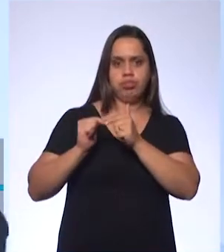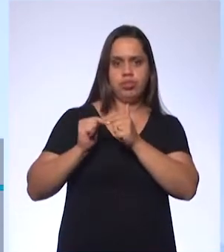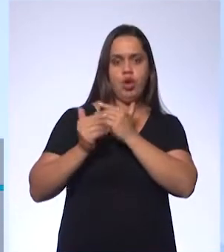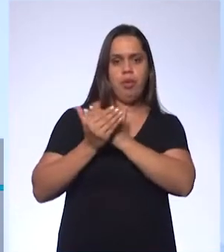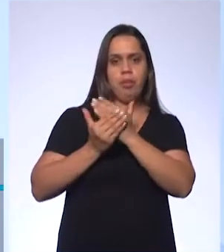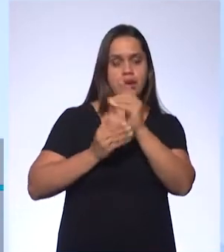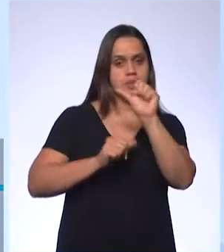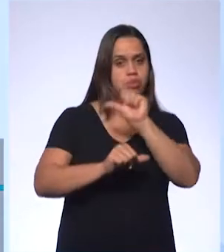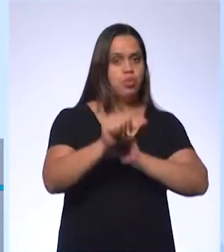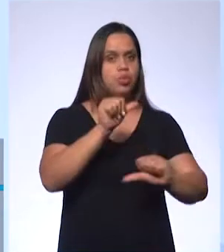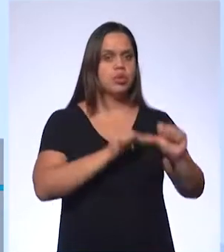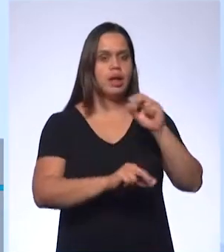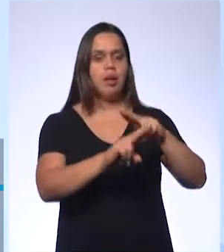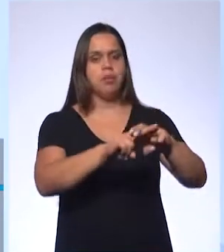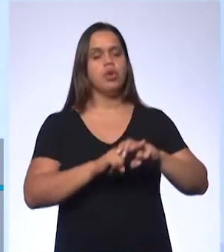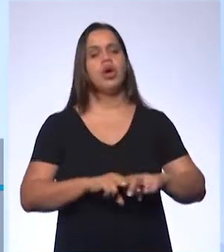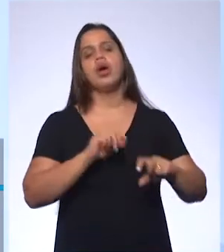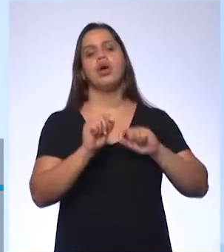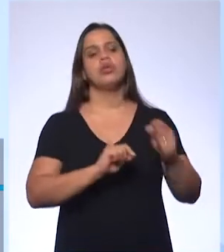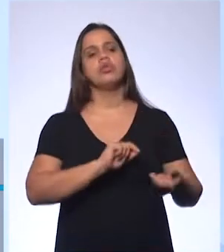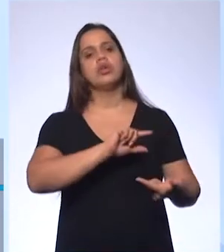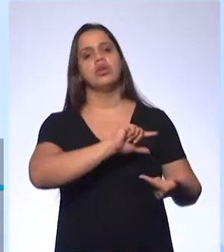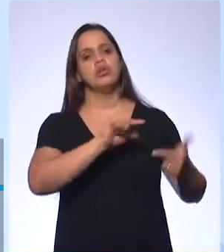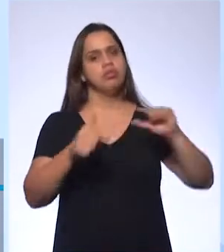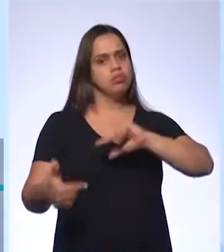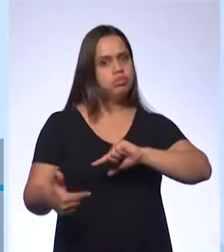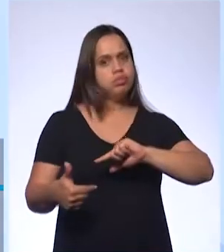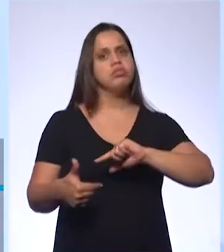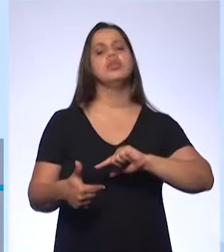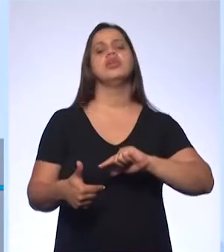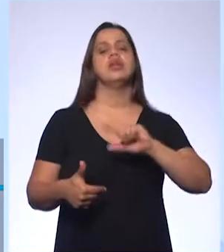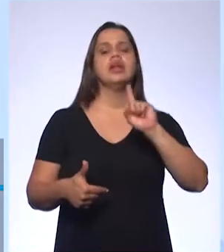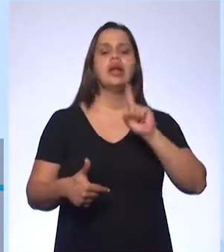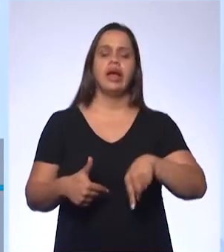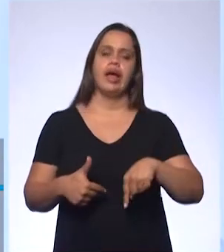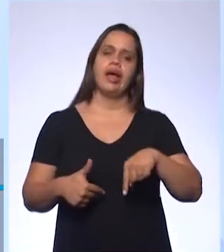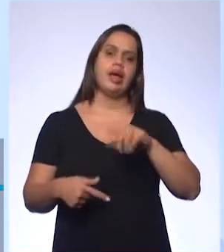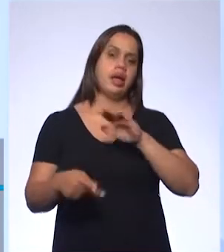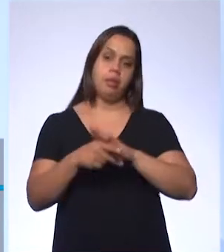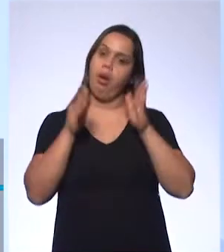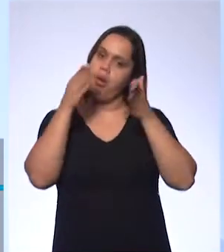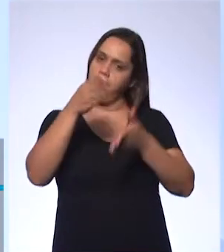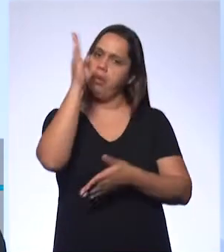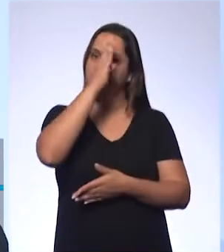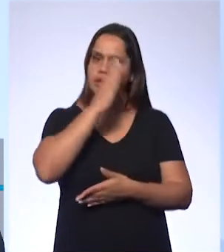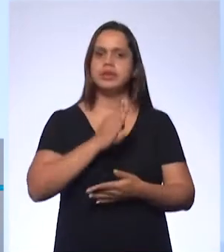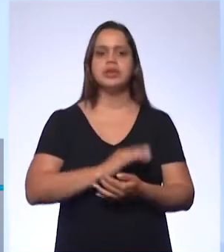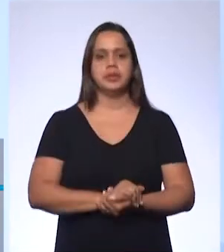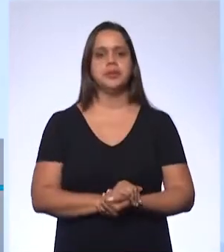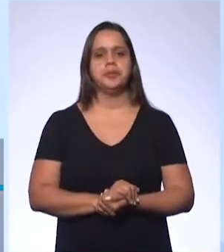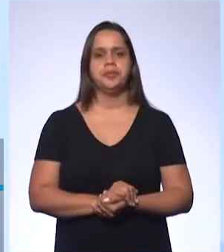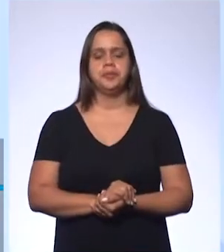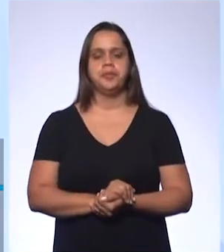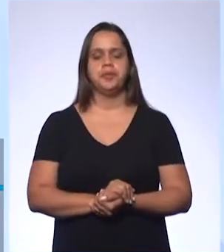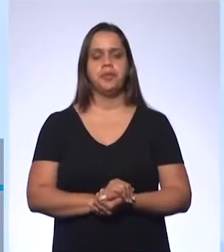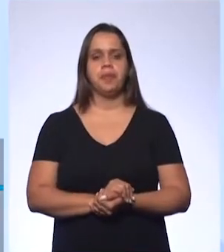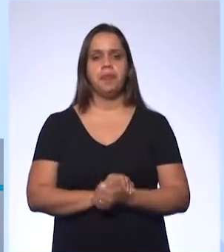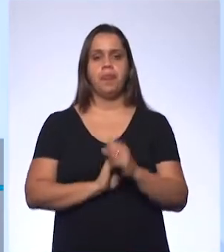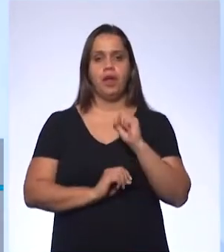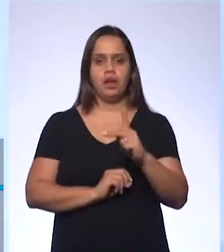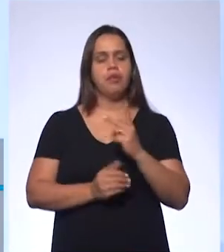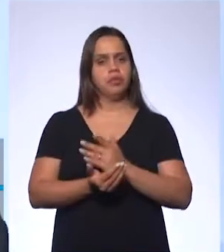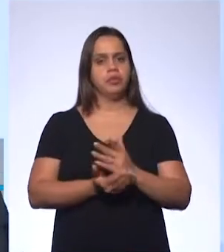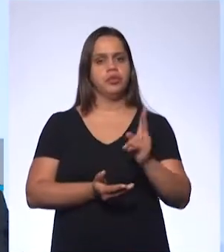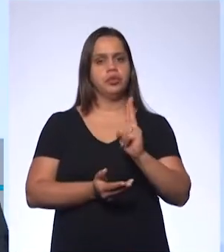em prol da busca, né, de uma arte mais tipicamente brasileira. Certo? Então vamos lá.